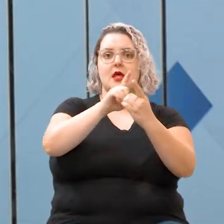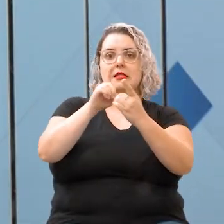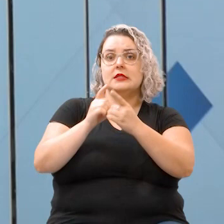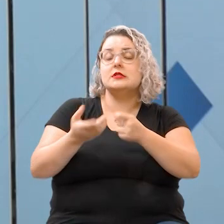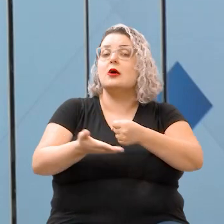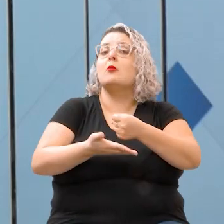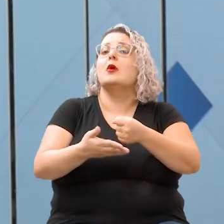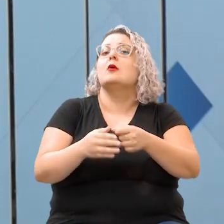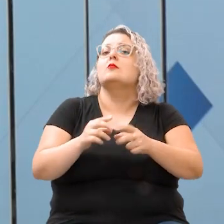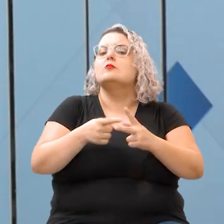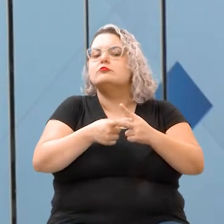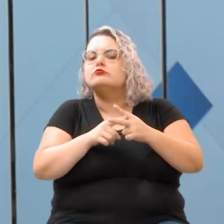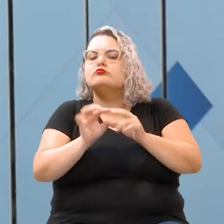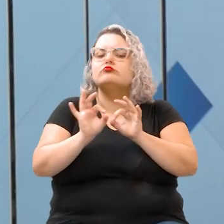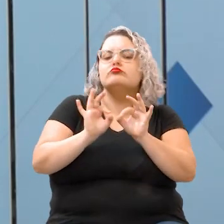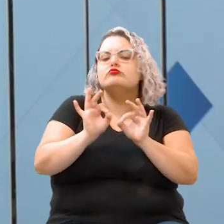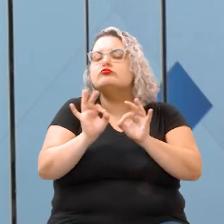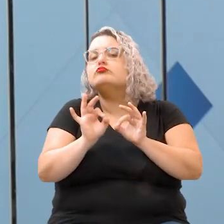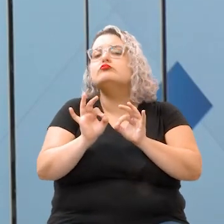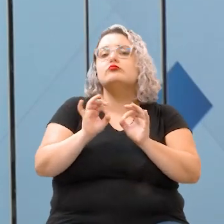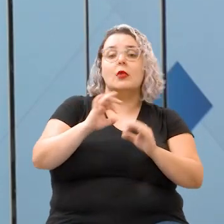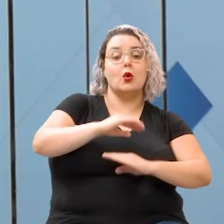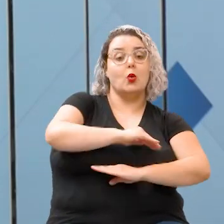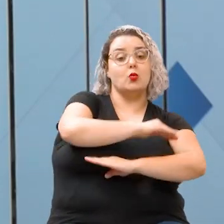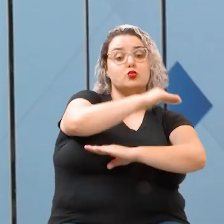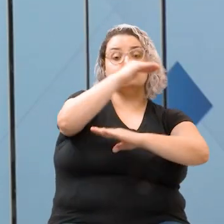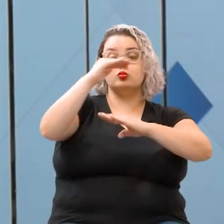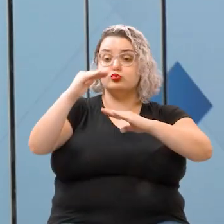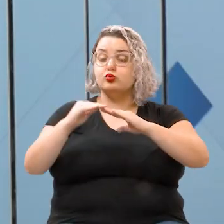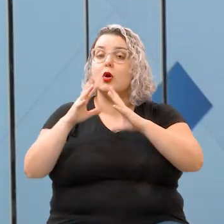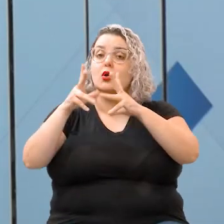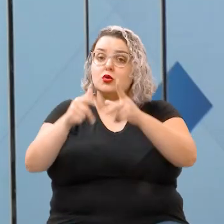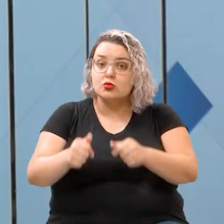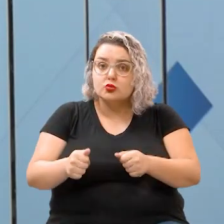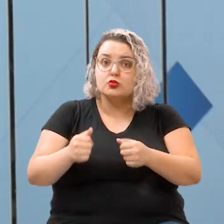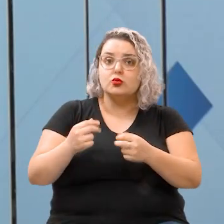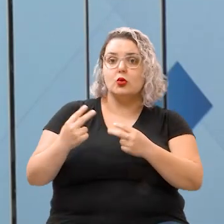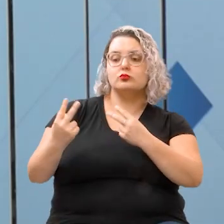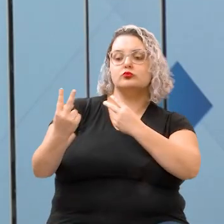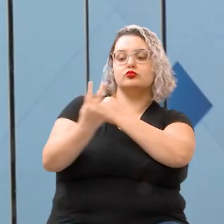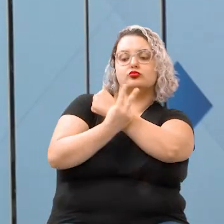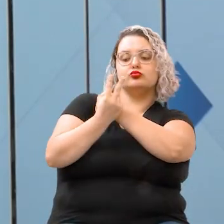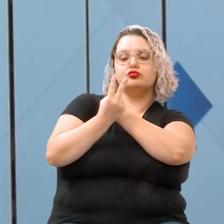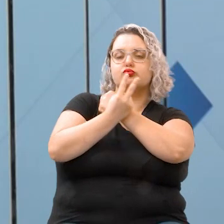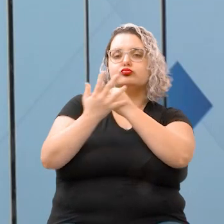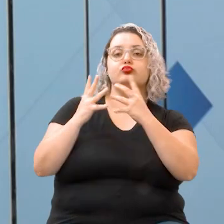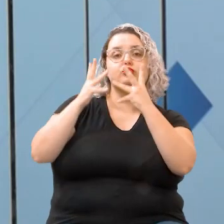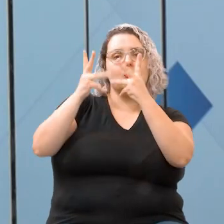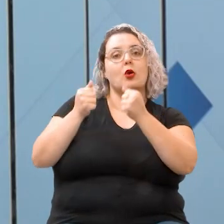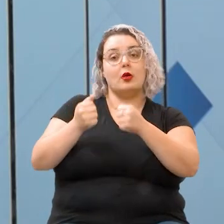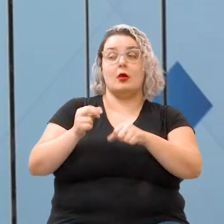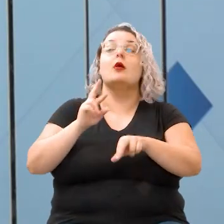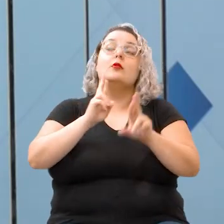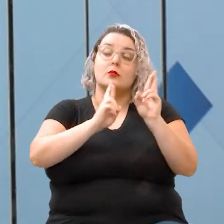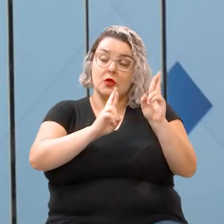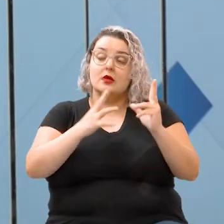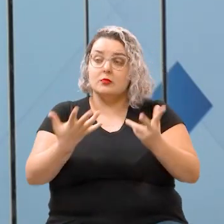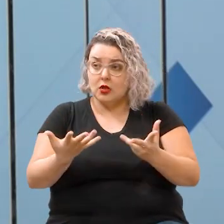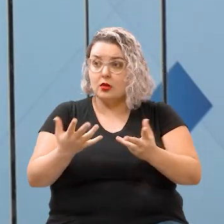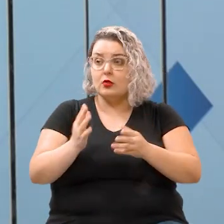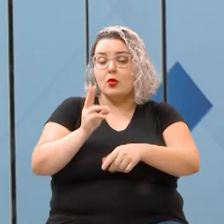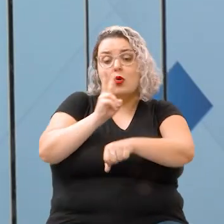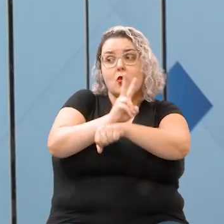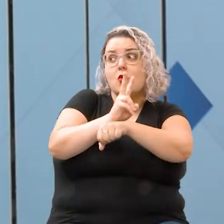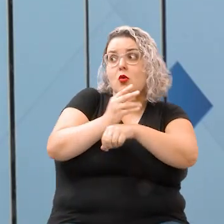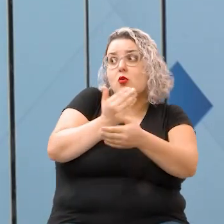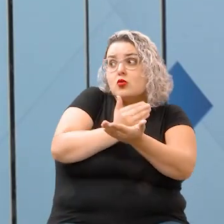a manutenção, para ter esse cuidado integral, né? Que é o que a gente espera, que o paciente ele tenha todo esse cuidado, né? Desde o início até